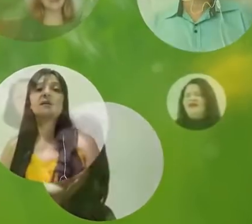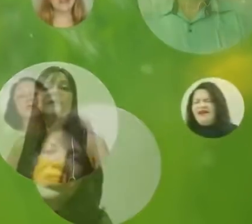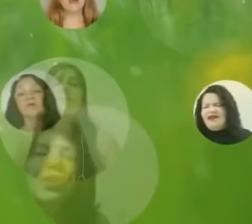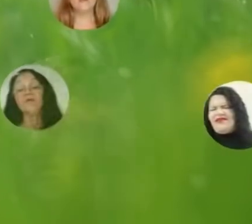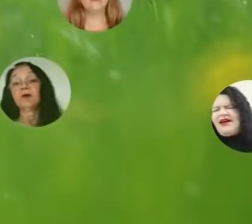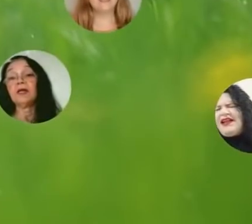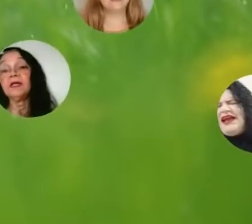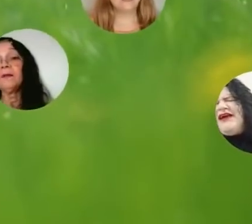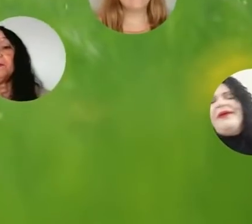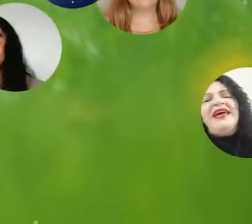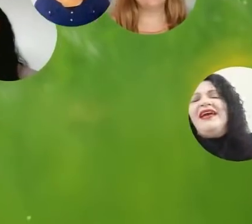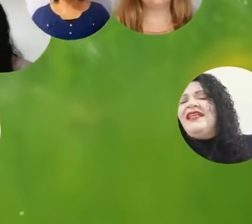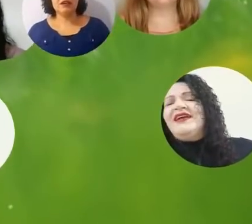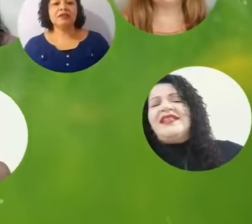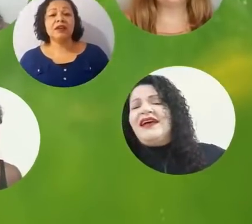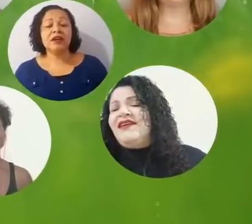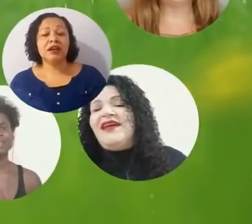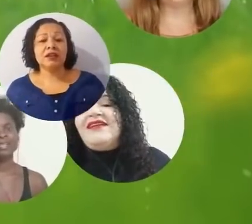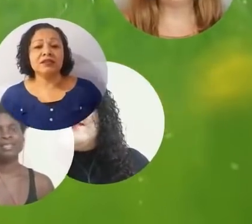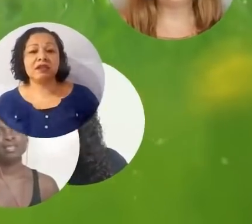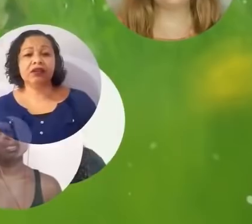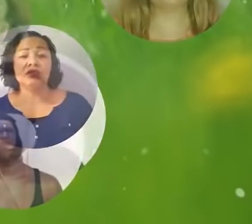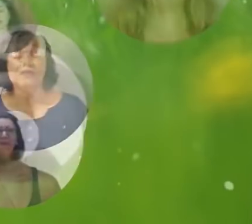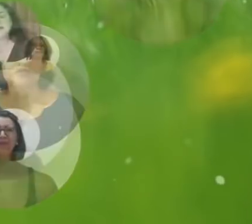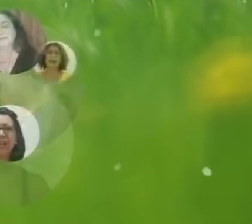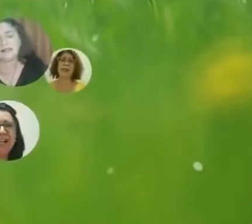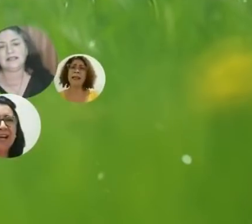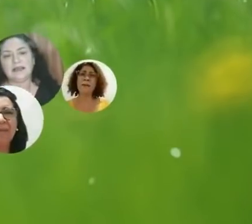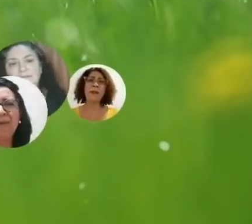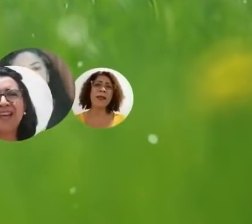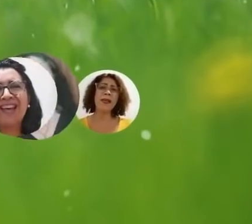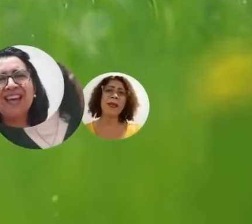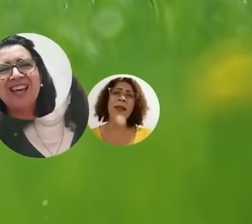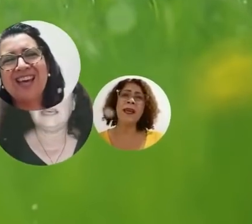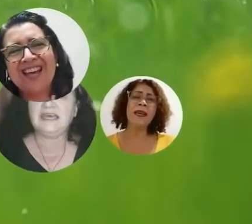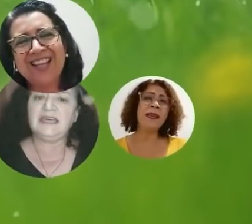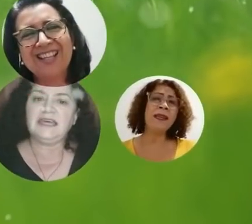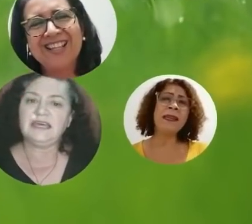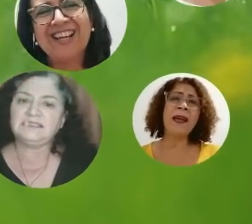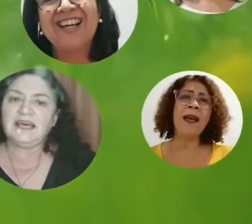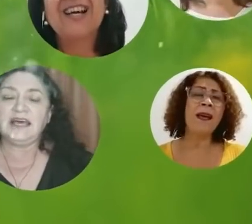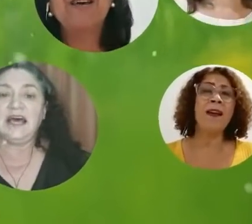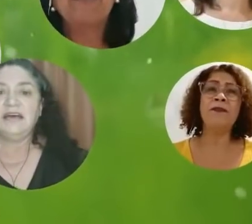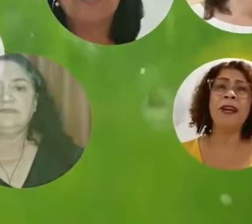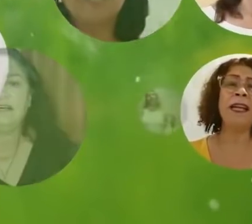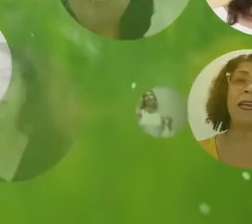passar vale a pena ter nascido, vale a